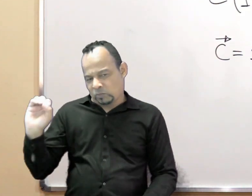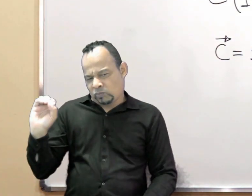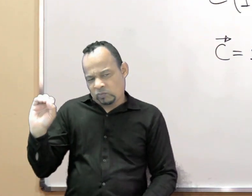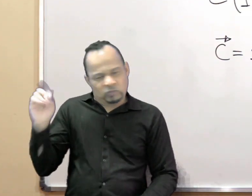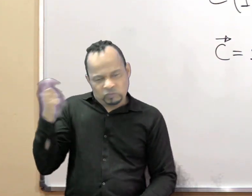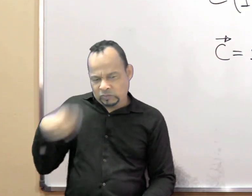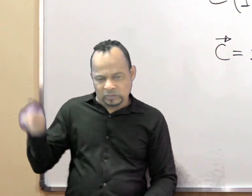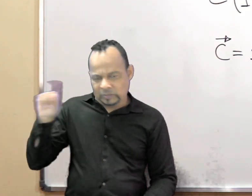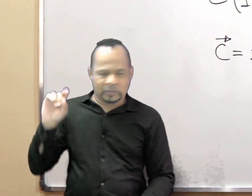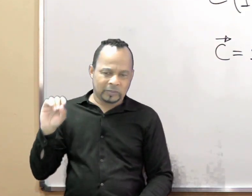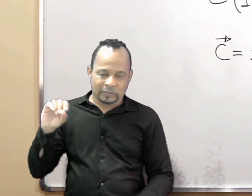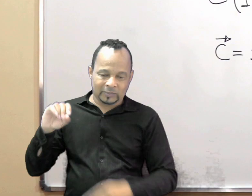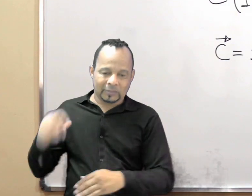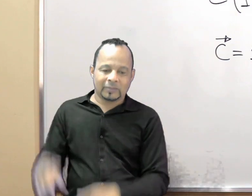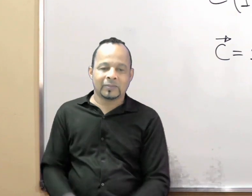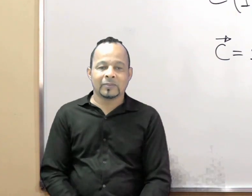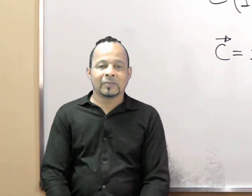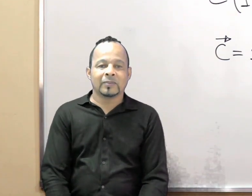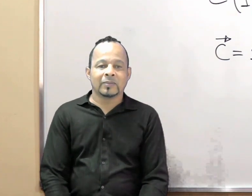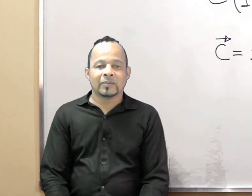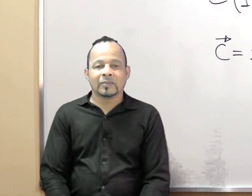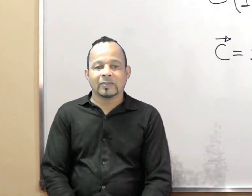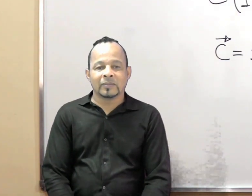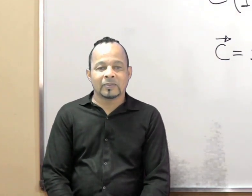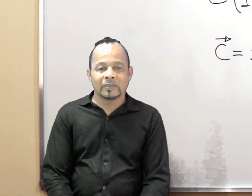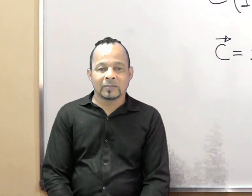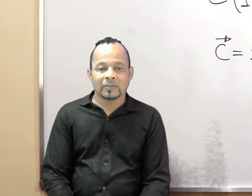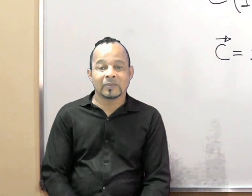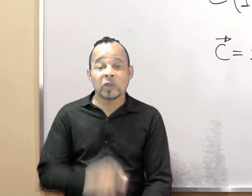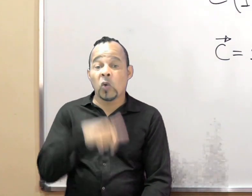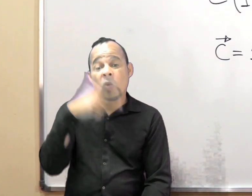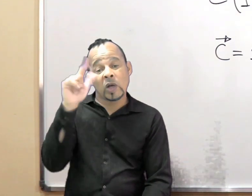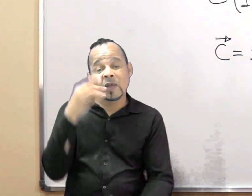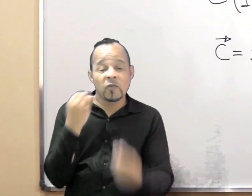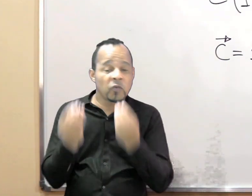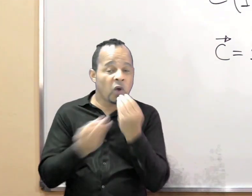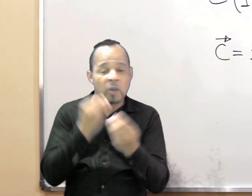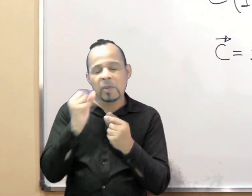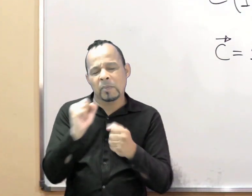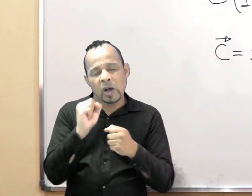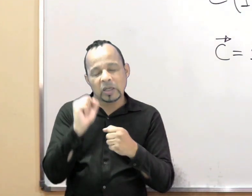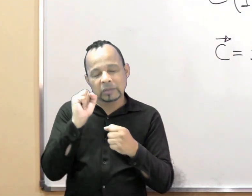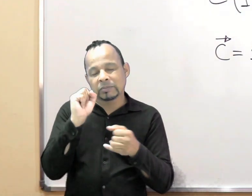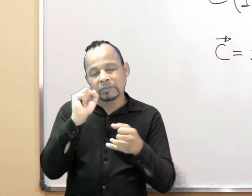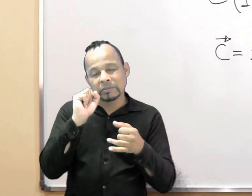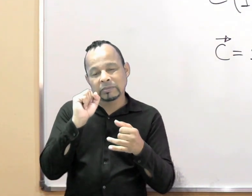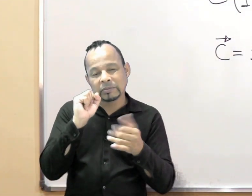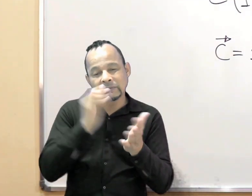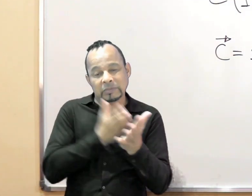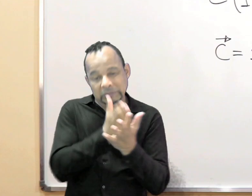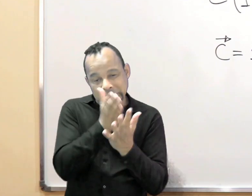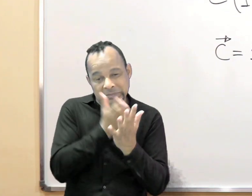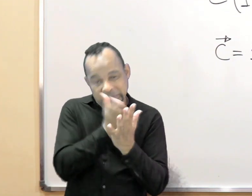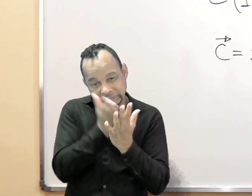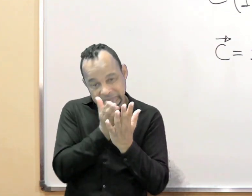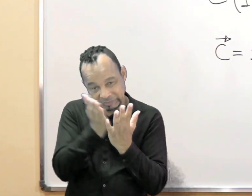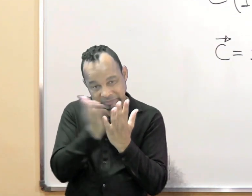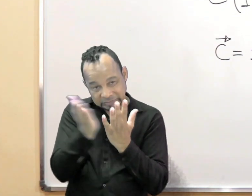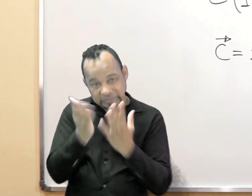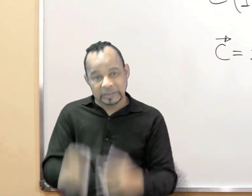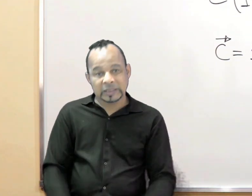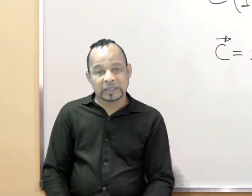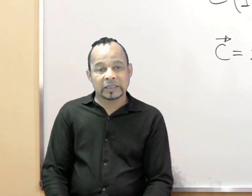0 a terceira. Isso também resolveria. Por fim, uma última maneira que resolveria essa